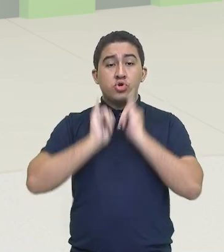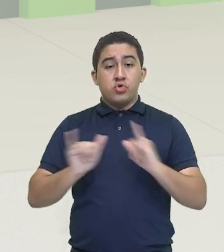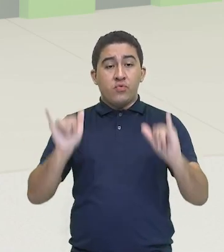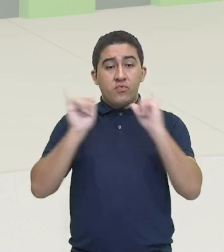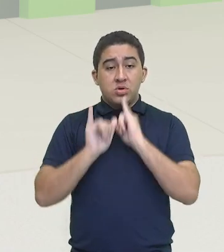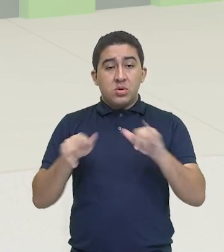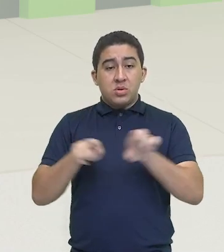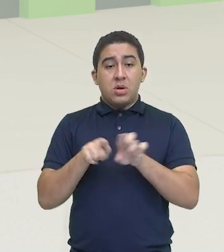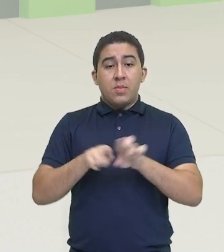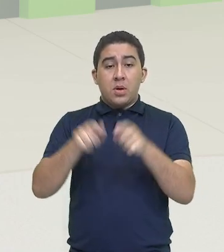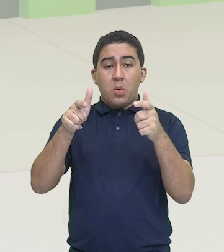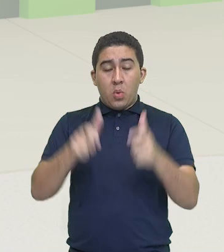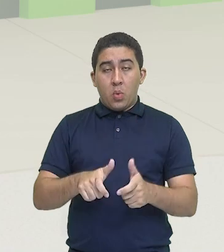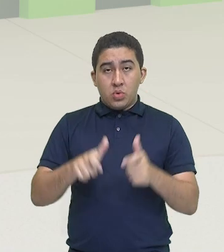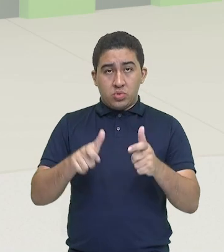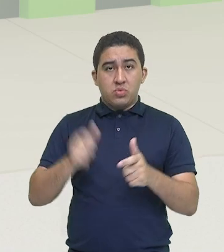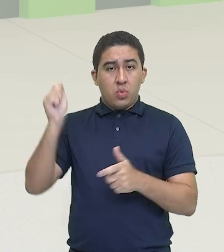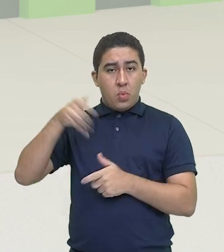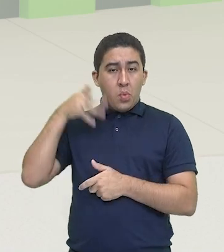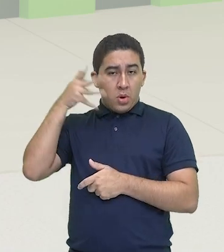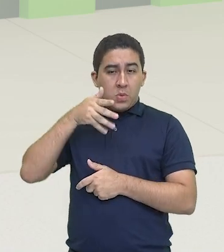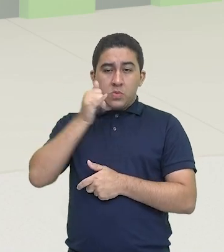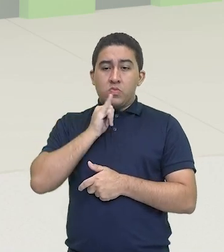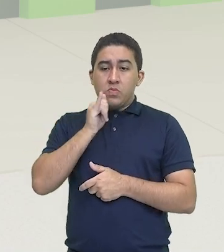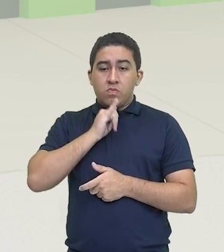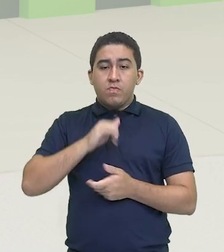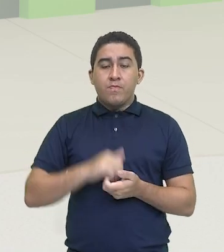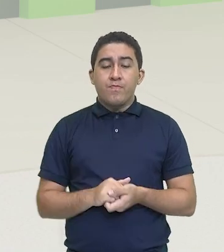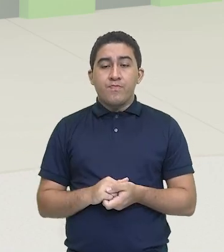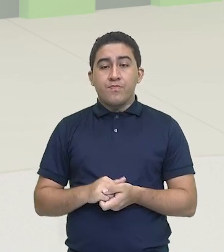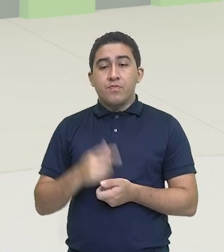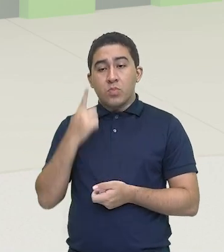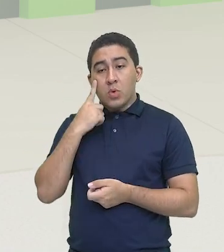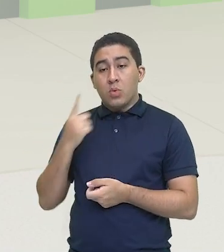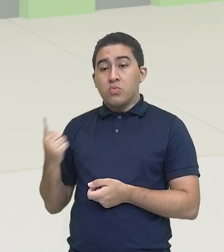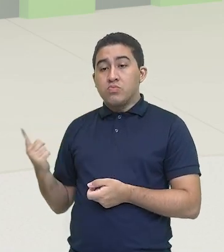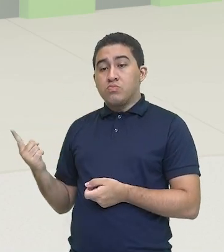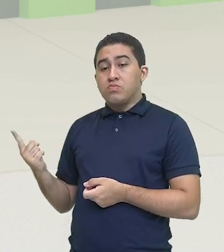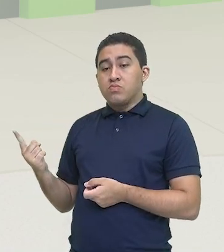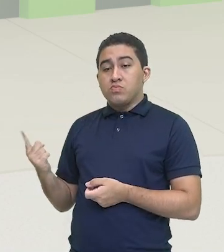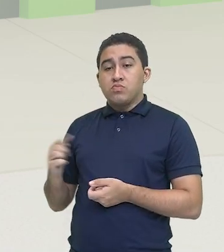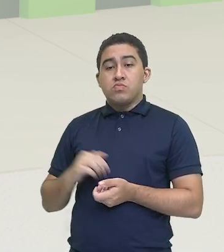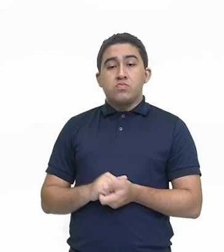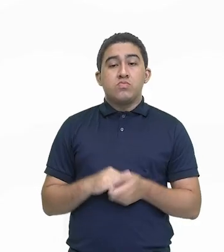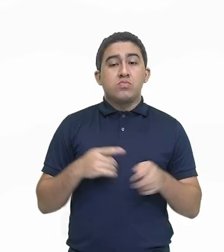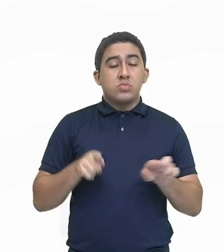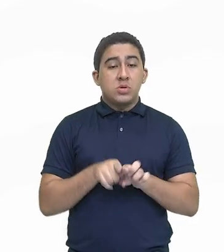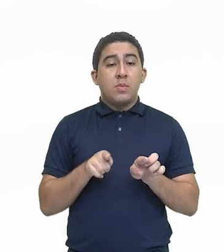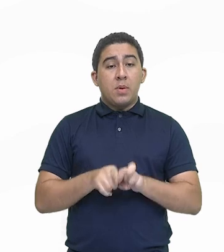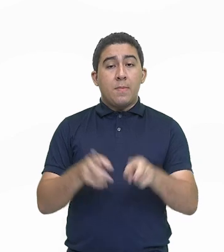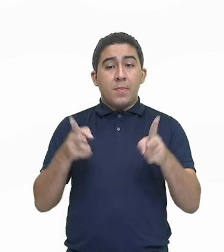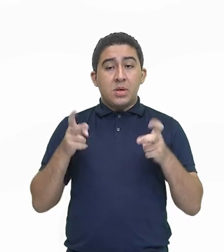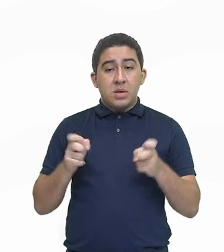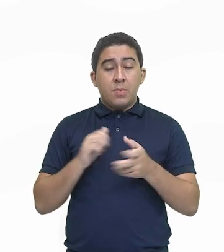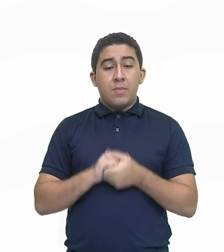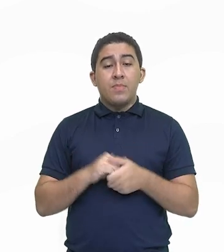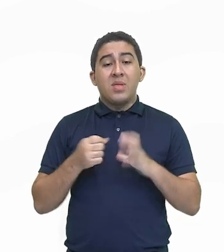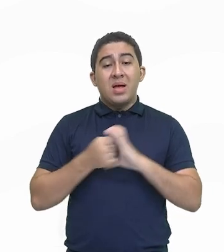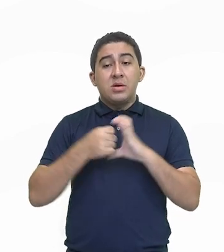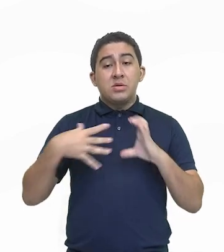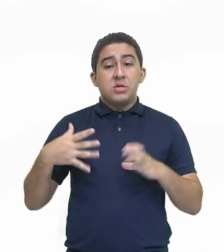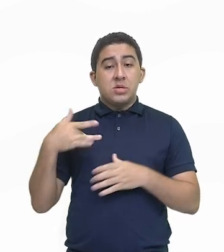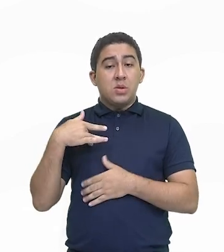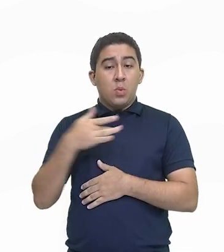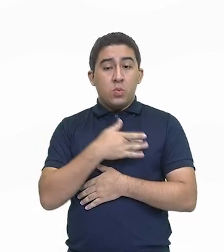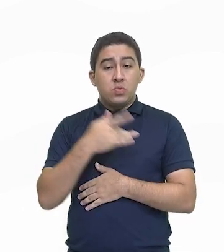divulgação aí nos congressos, por exemplo. Olha só que nós também temos congressos, vejam, que aspectos de